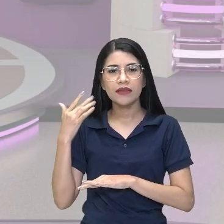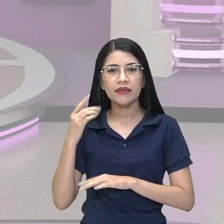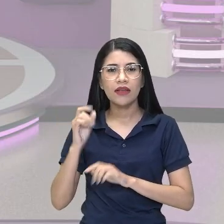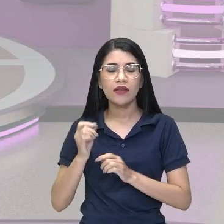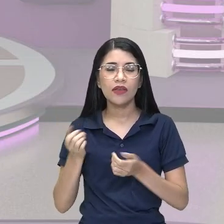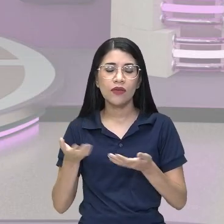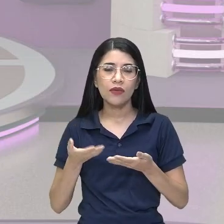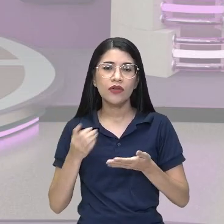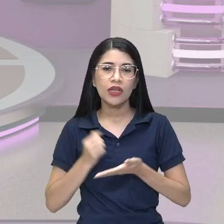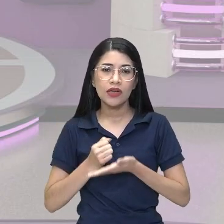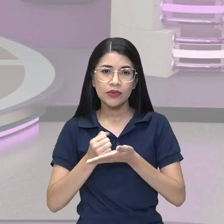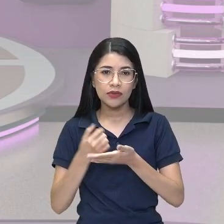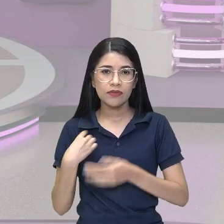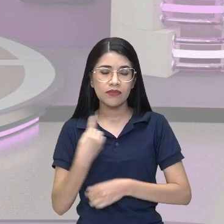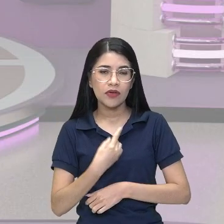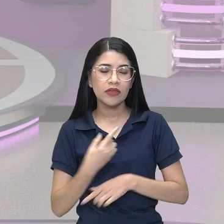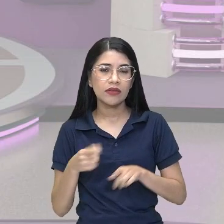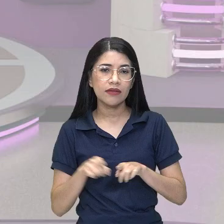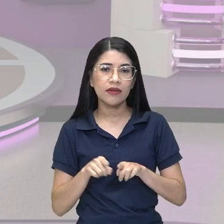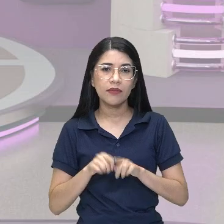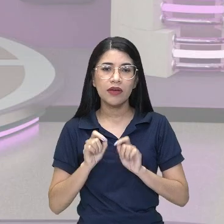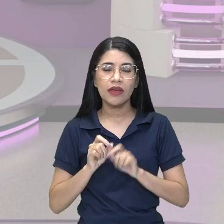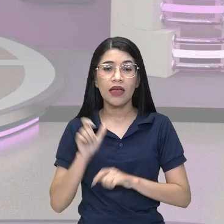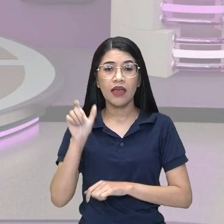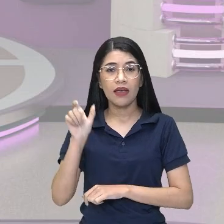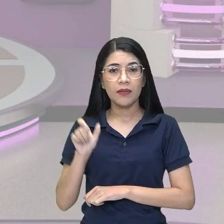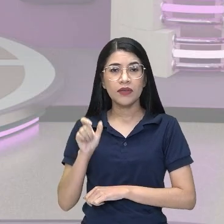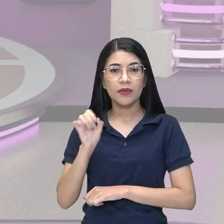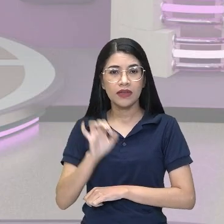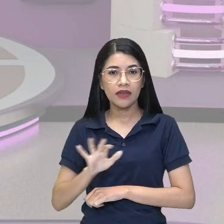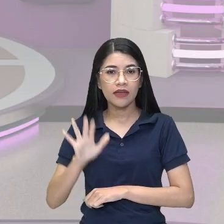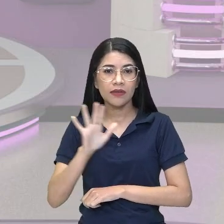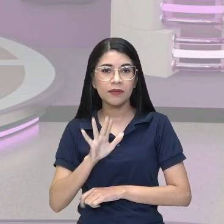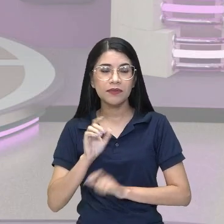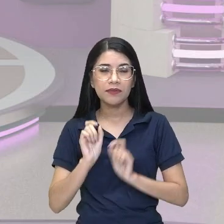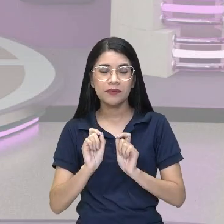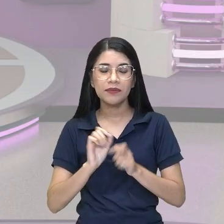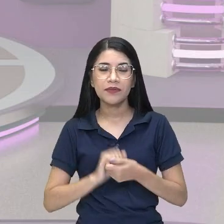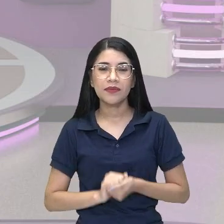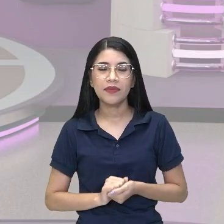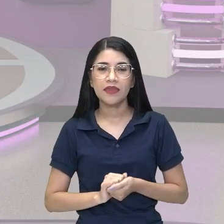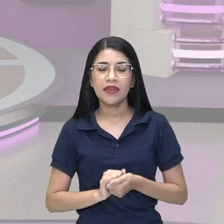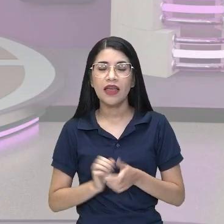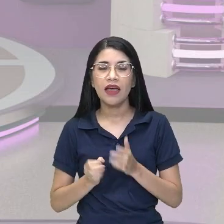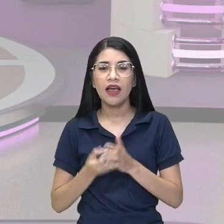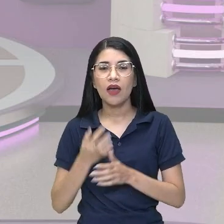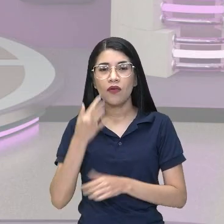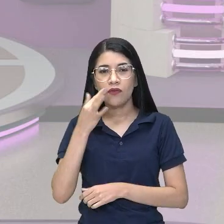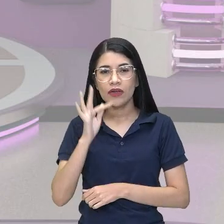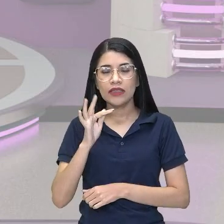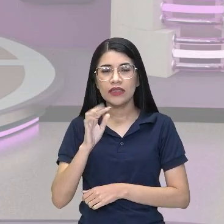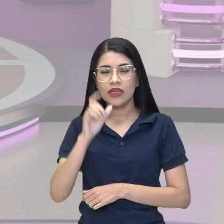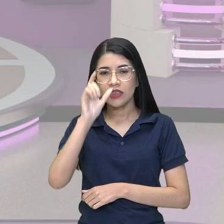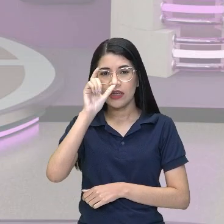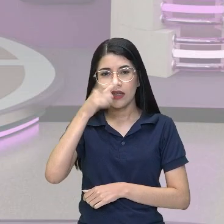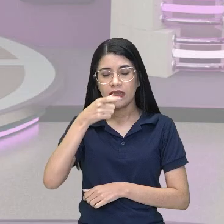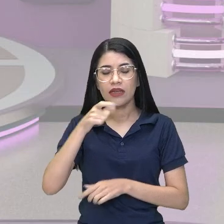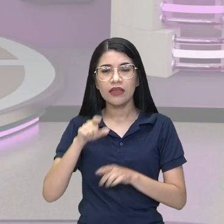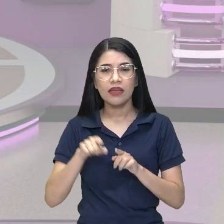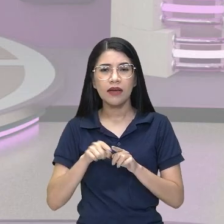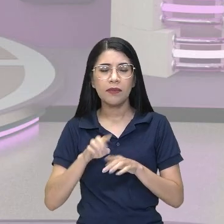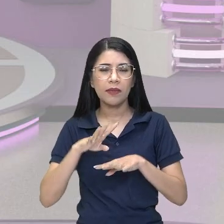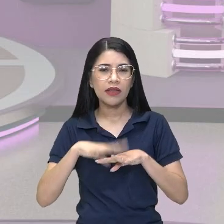nos dias de hoje é justamente esse senhor bonitinho que está aqui do meu lado, sim. Criado pelo francês René Descartes, matemático,